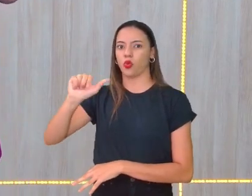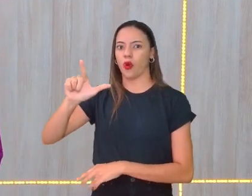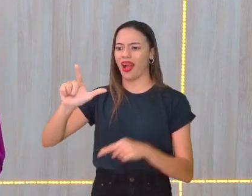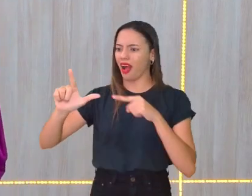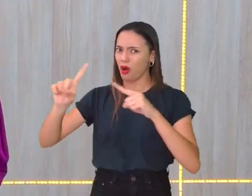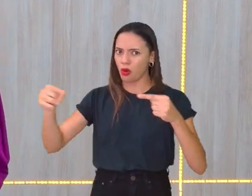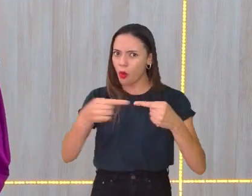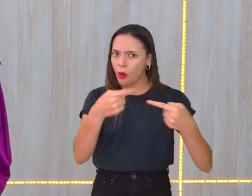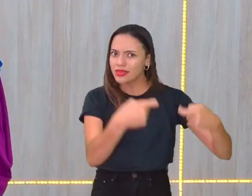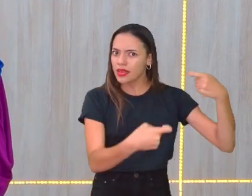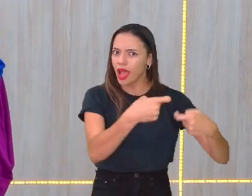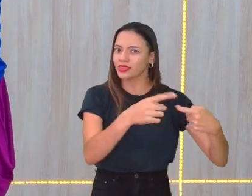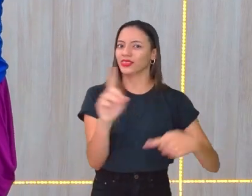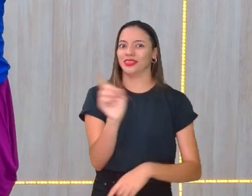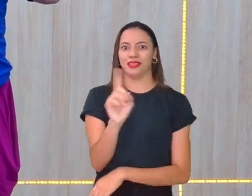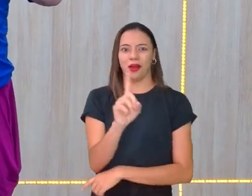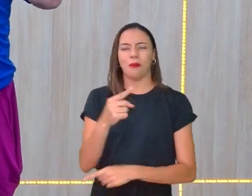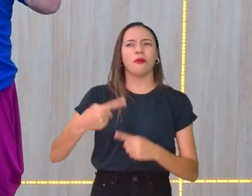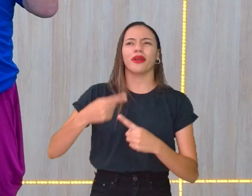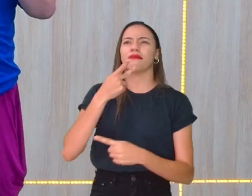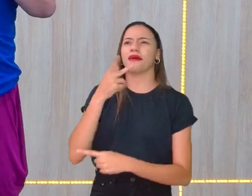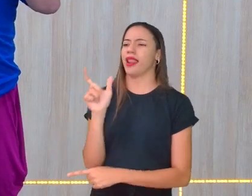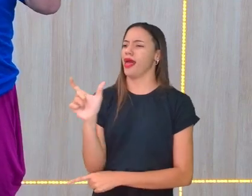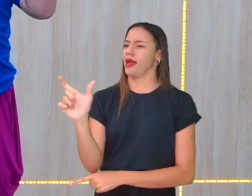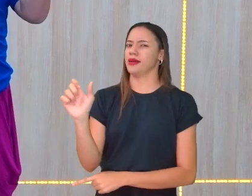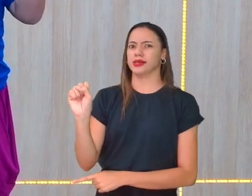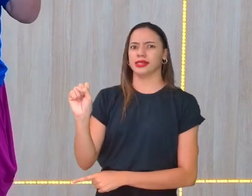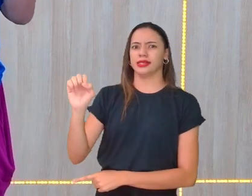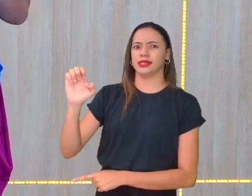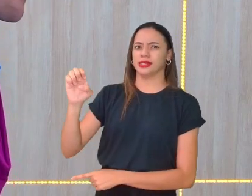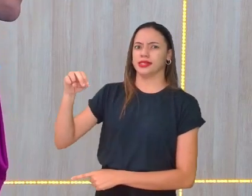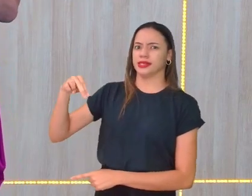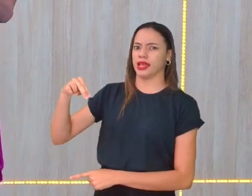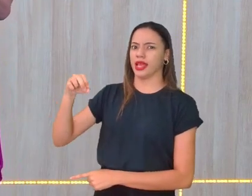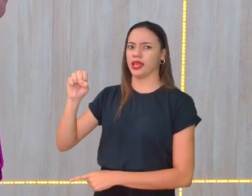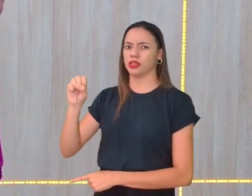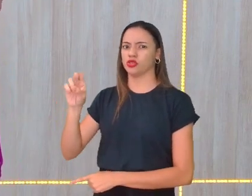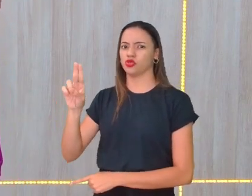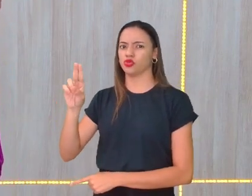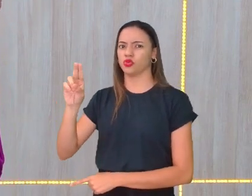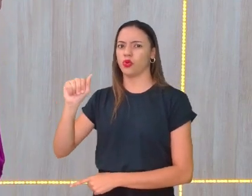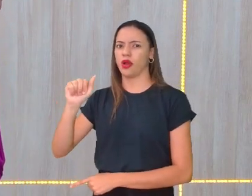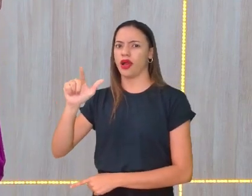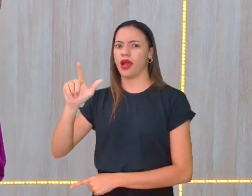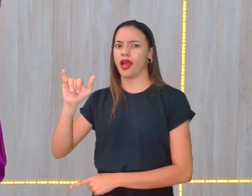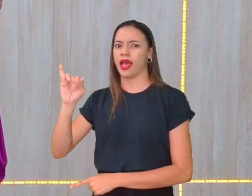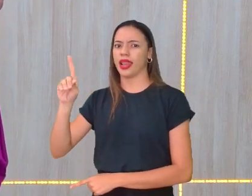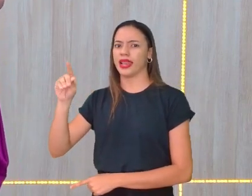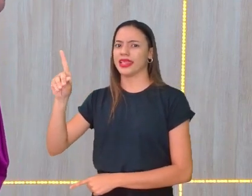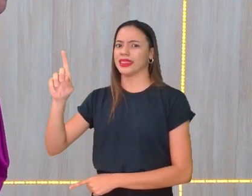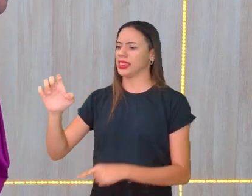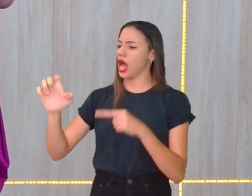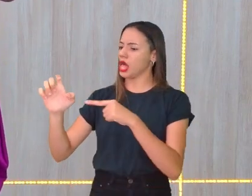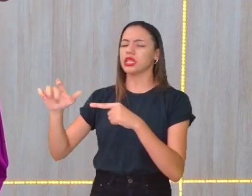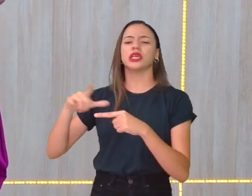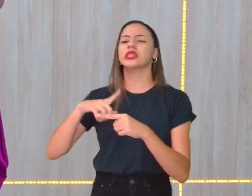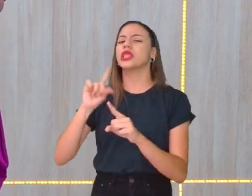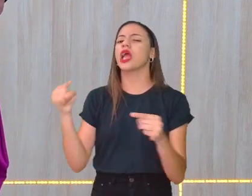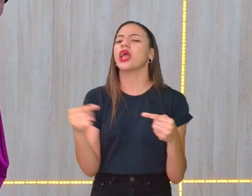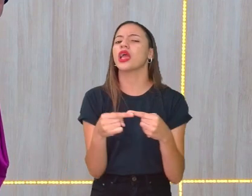sempre remete na nossa cabeça para o sexo ou para a sexualidade. Não, sensualidade tem a ver com os nossos